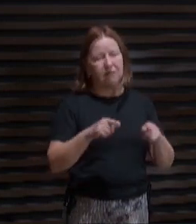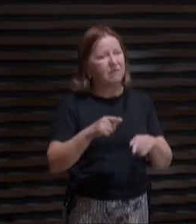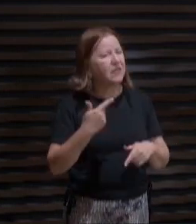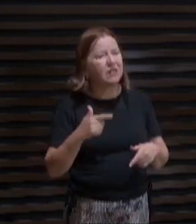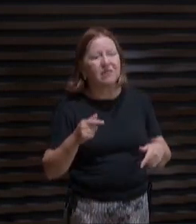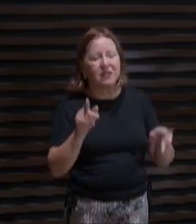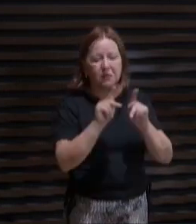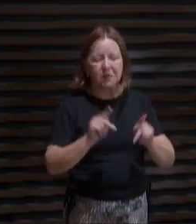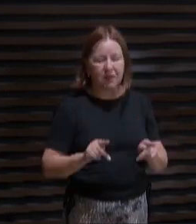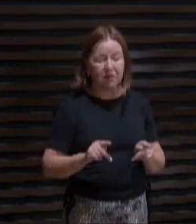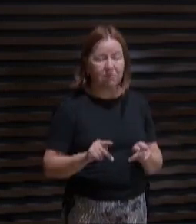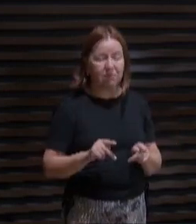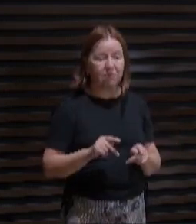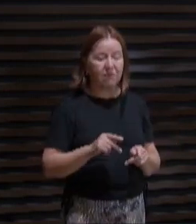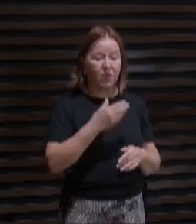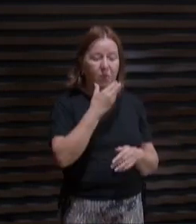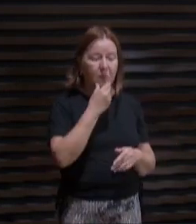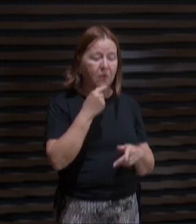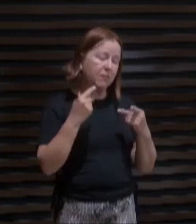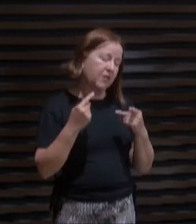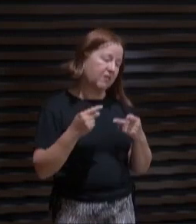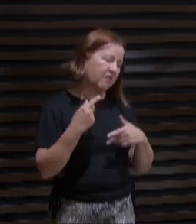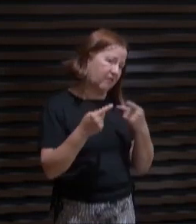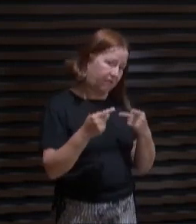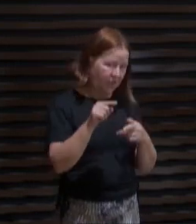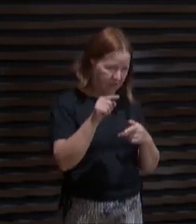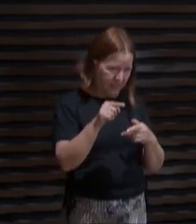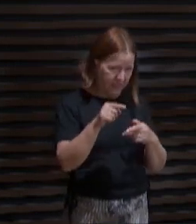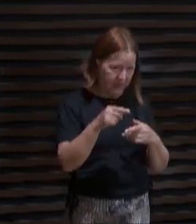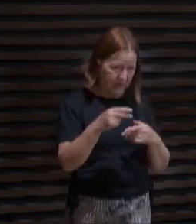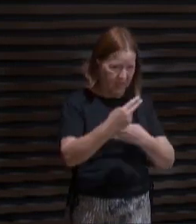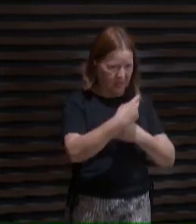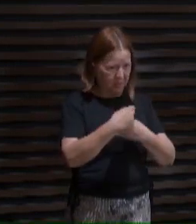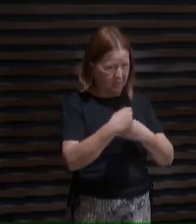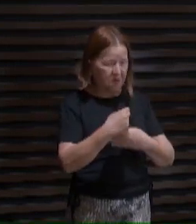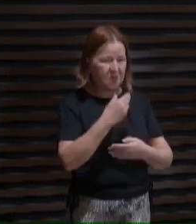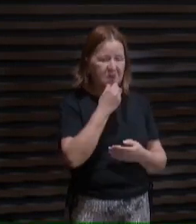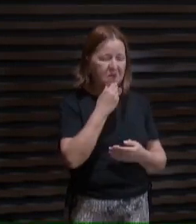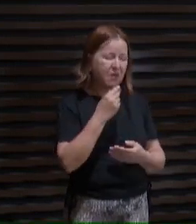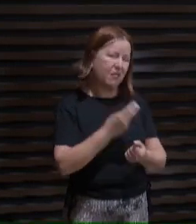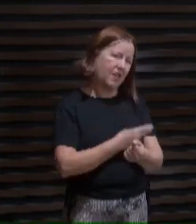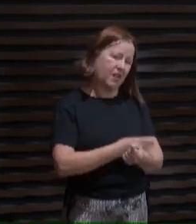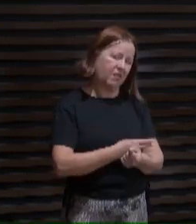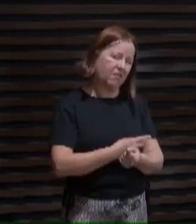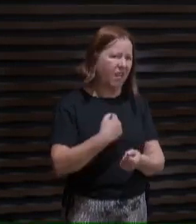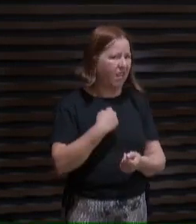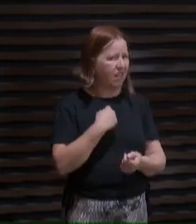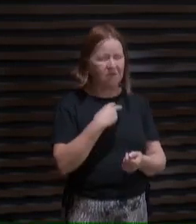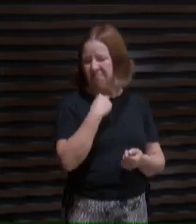O MacArthur disse: você procurou o homem errado. Eu não posso te ajudar.